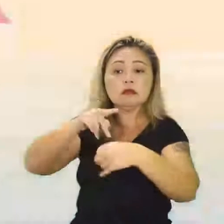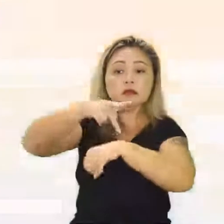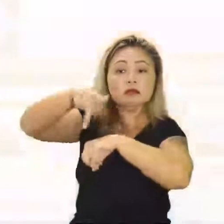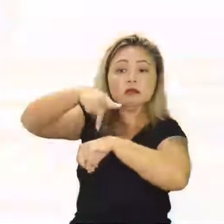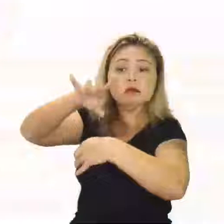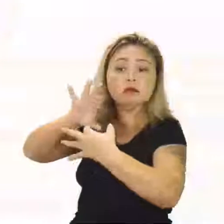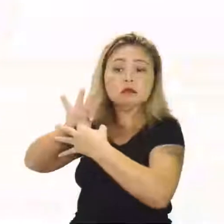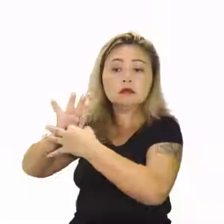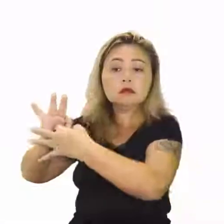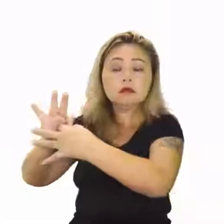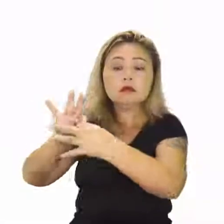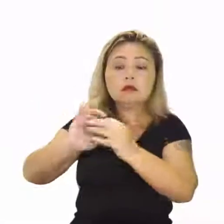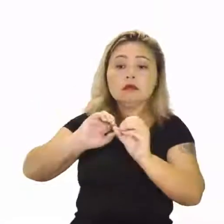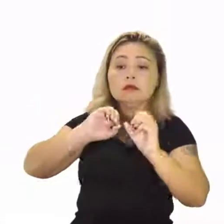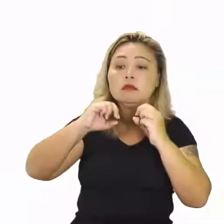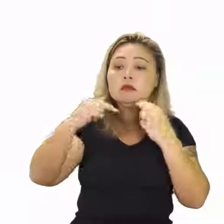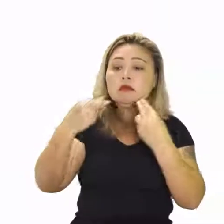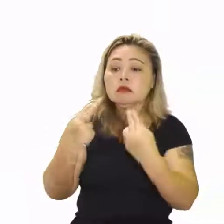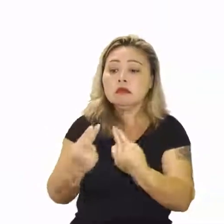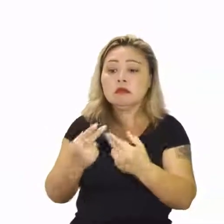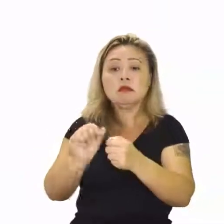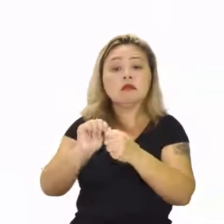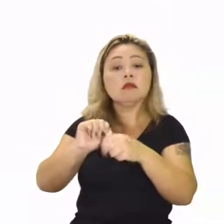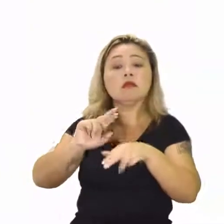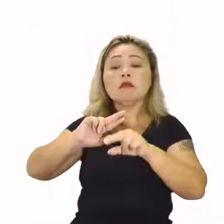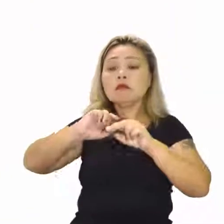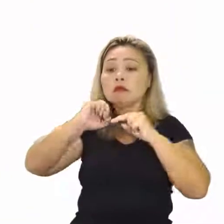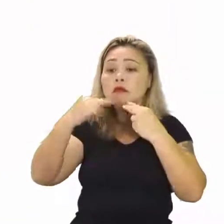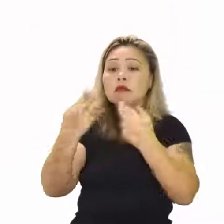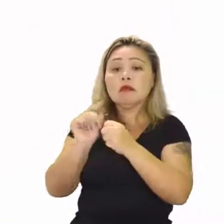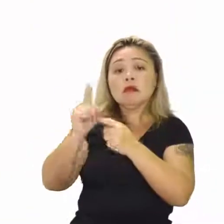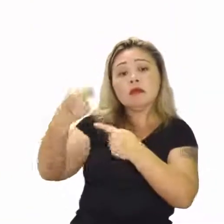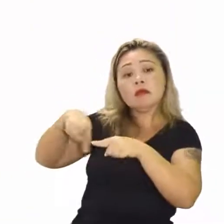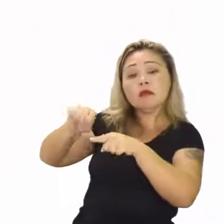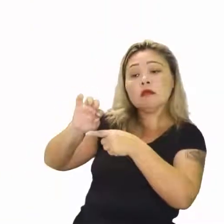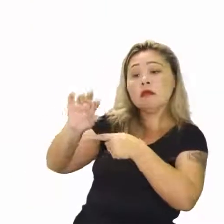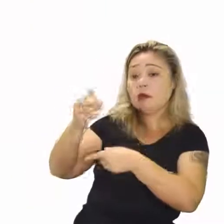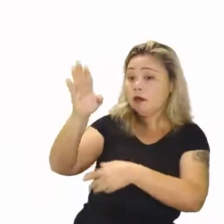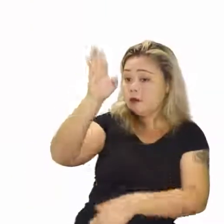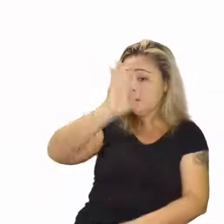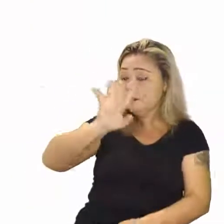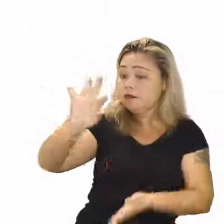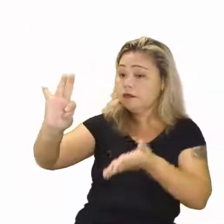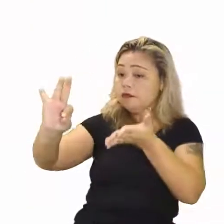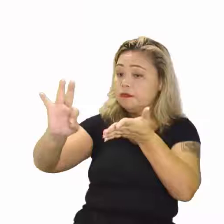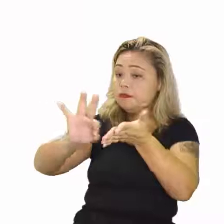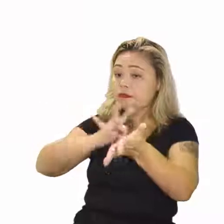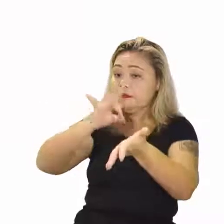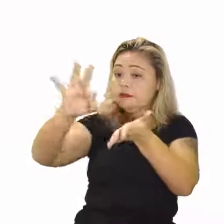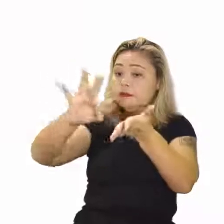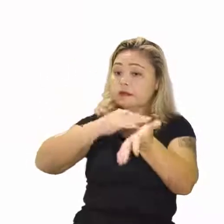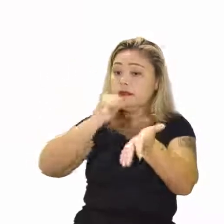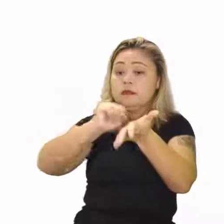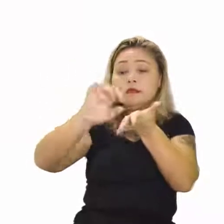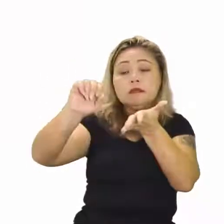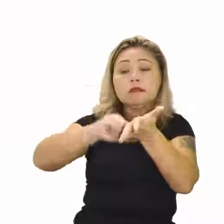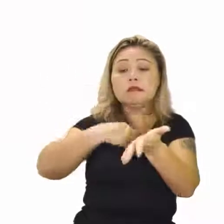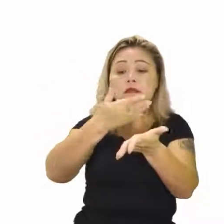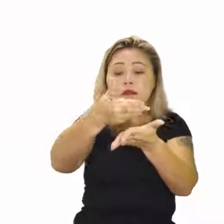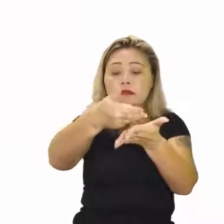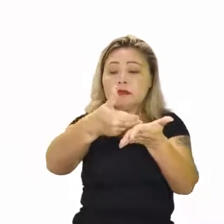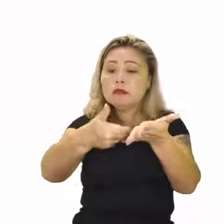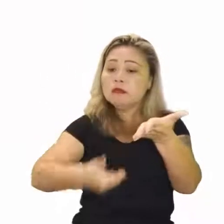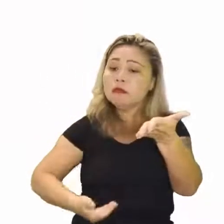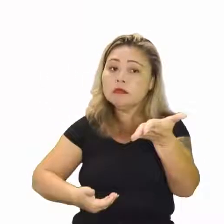tela para vocês. O Brasil e mais 51 países assinaram a Carta das Nações Unidas,